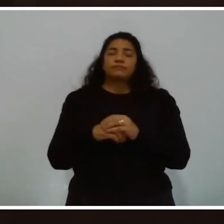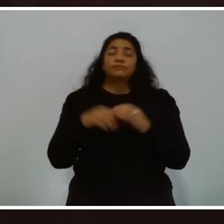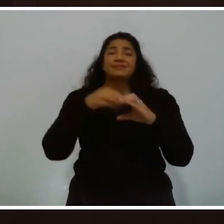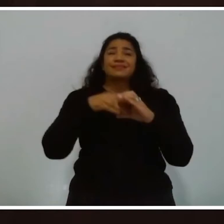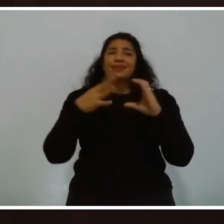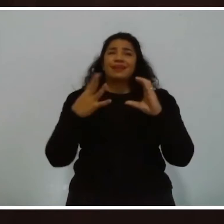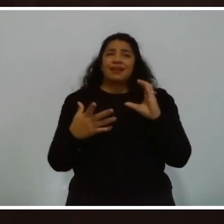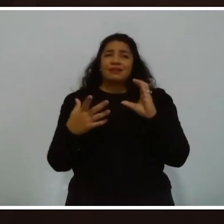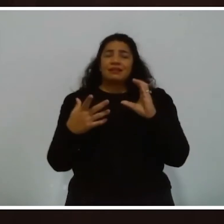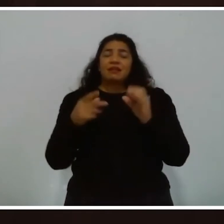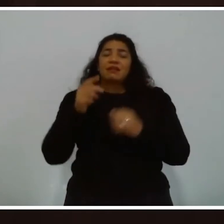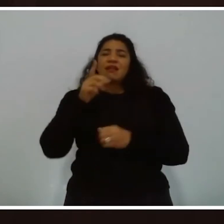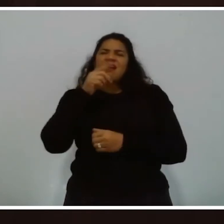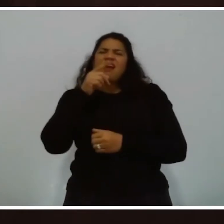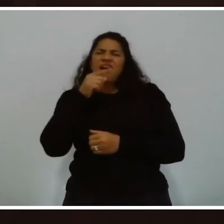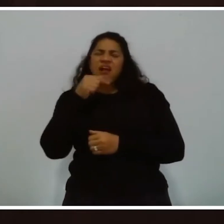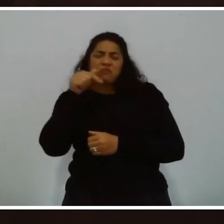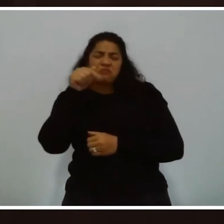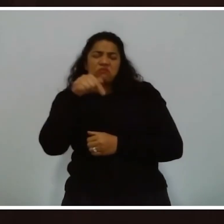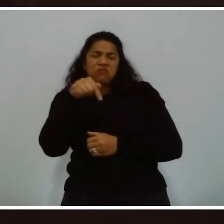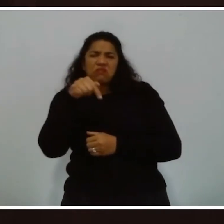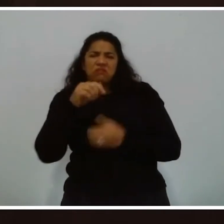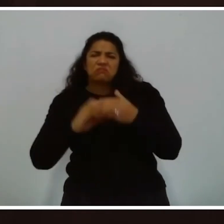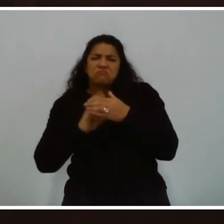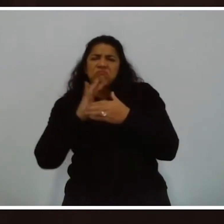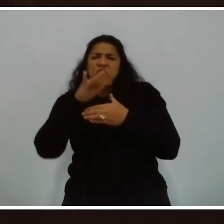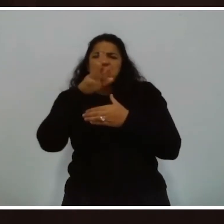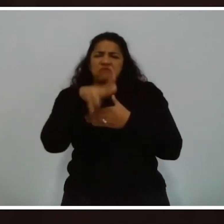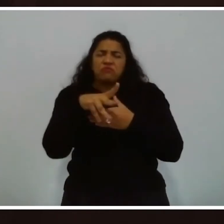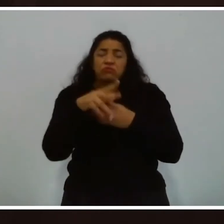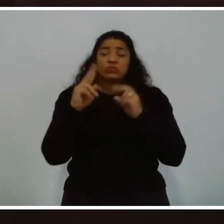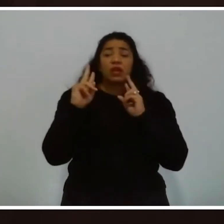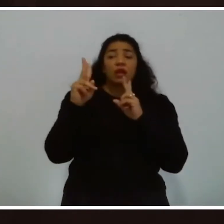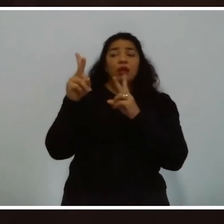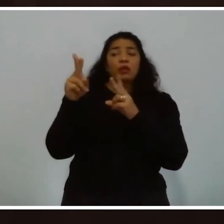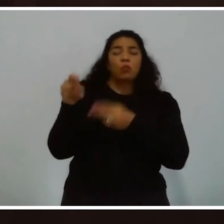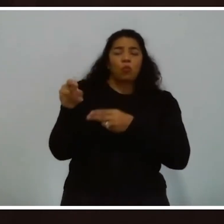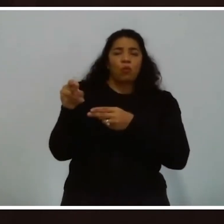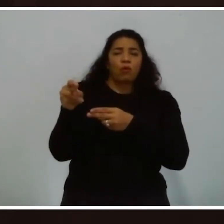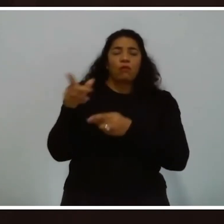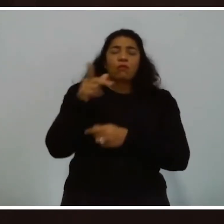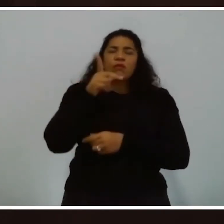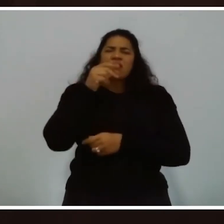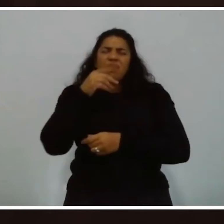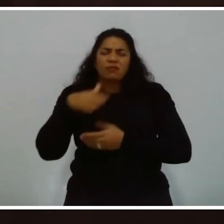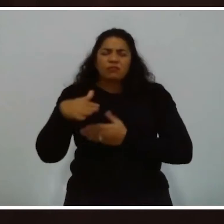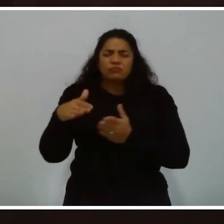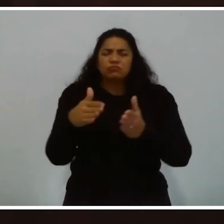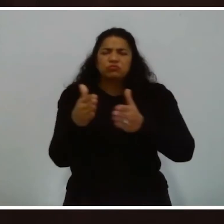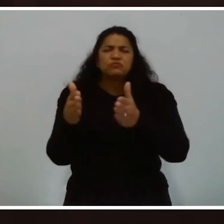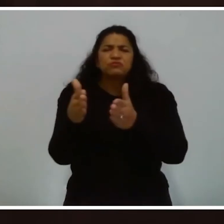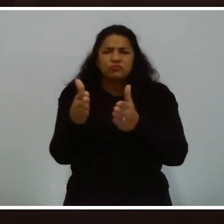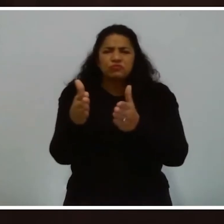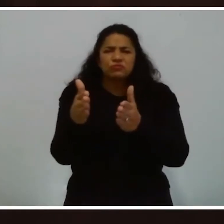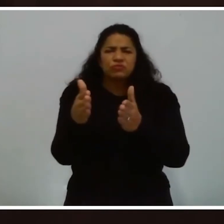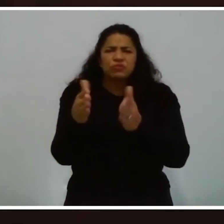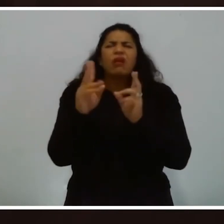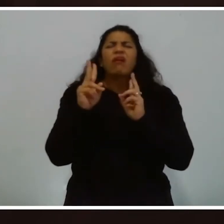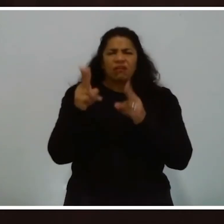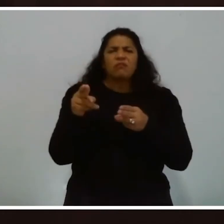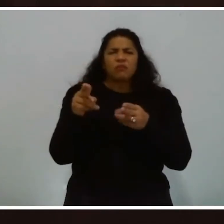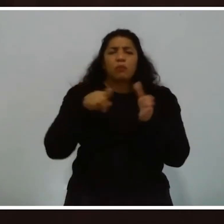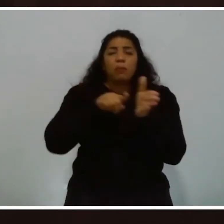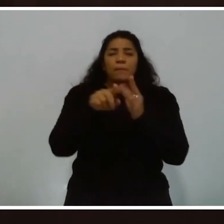na fonte? É a mesma água que está no ribeiro ou não? Então, Deus é essencialmente